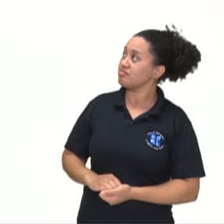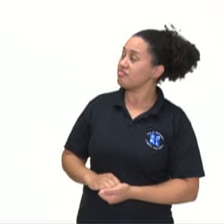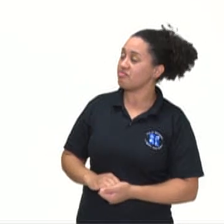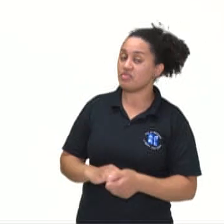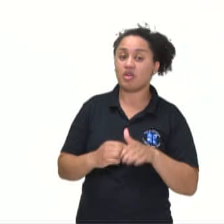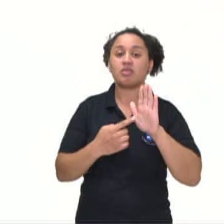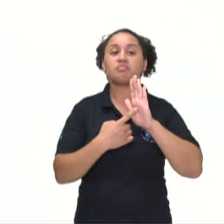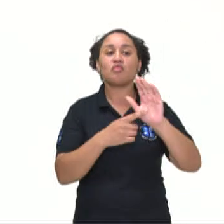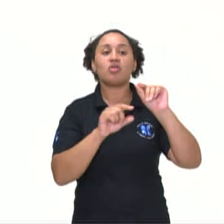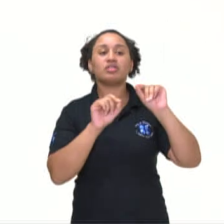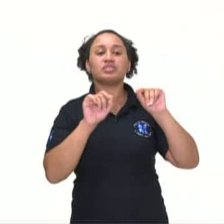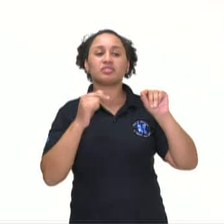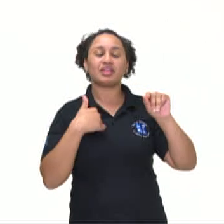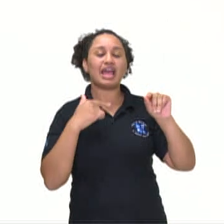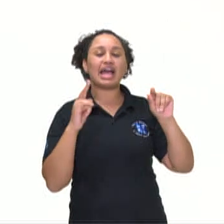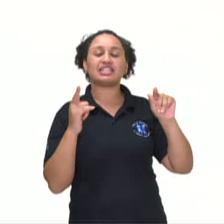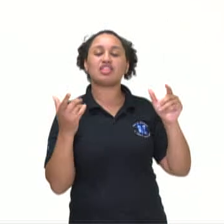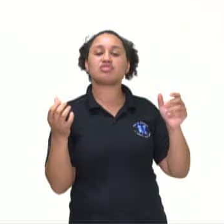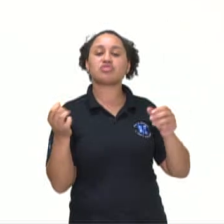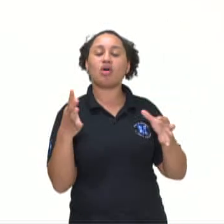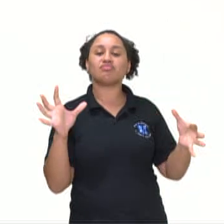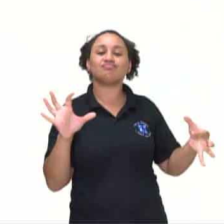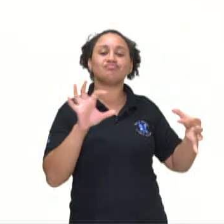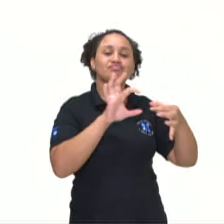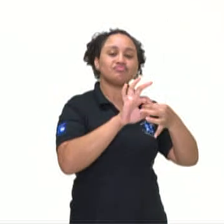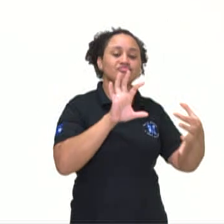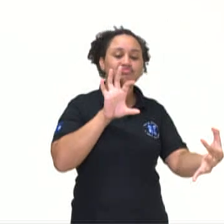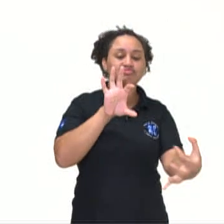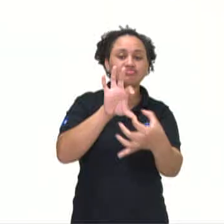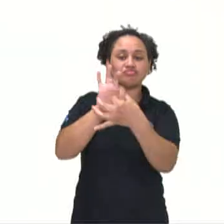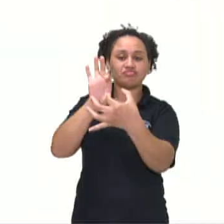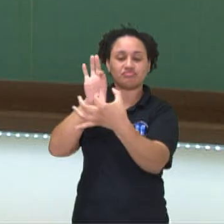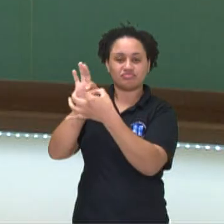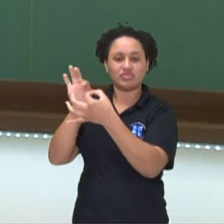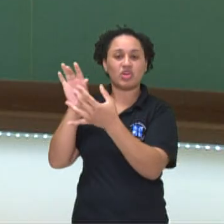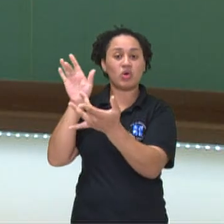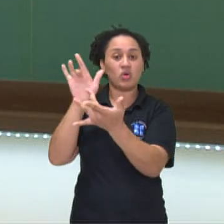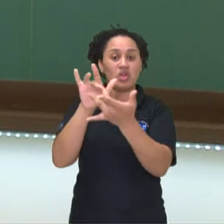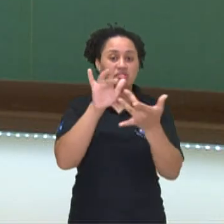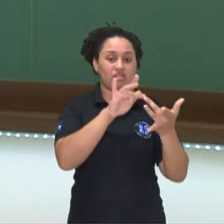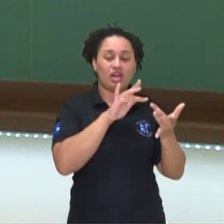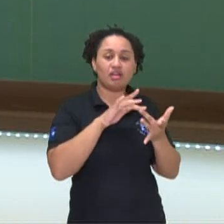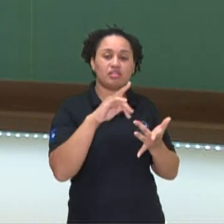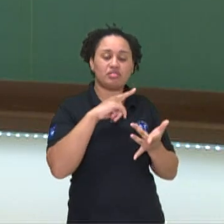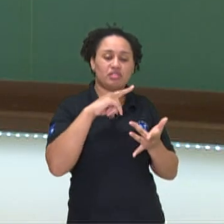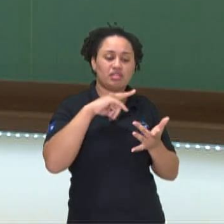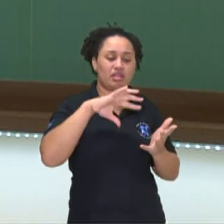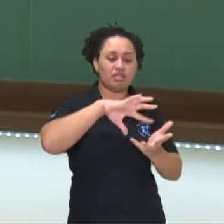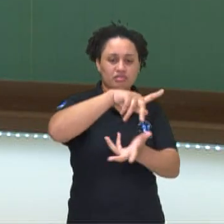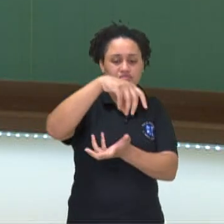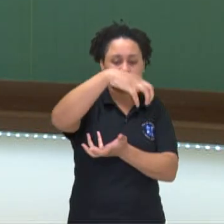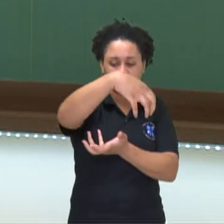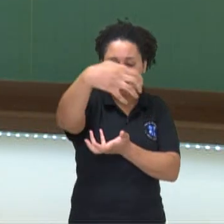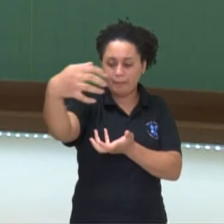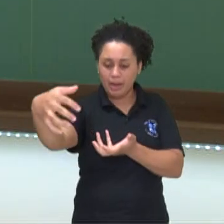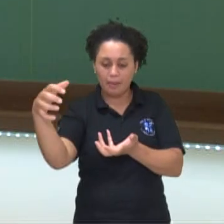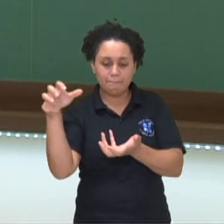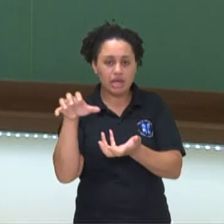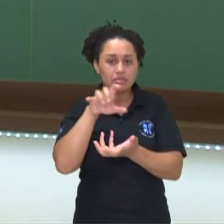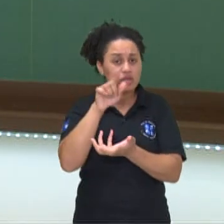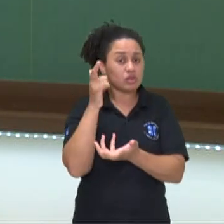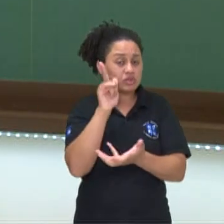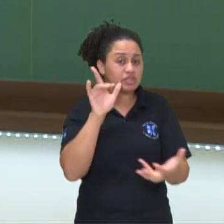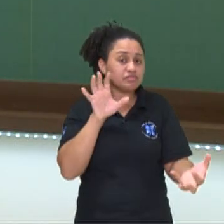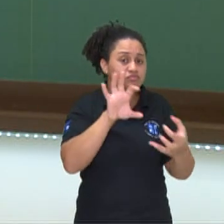circulação de novo, essas conexões entre diferentes partes do nosso planeta, do nosso país, fazendo